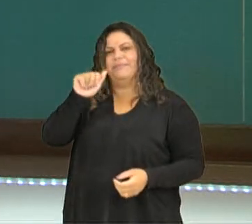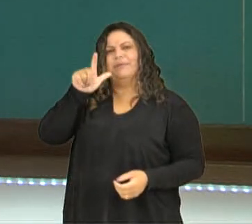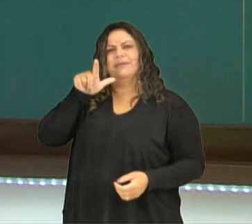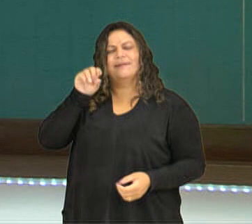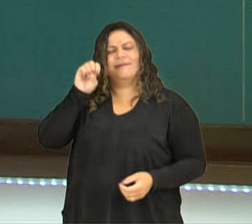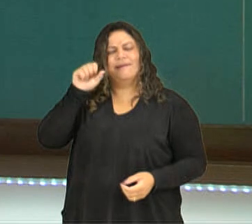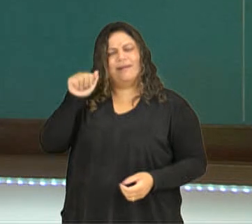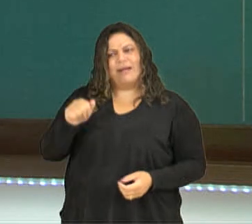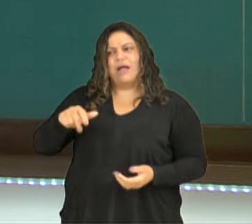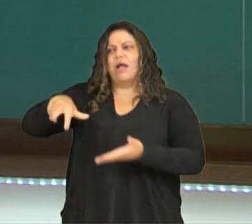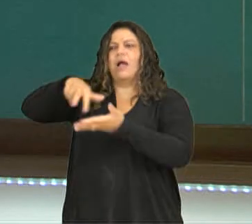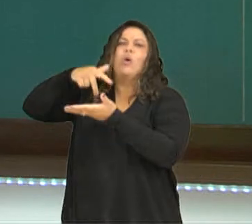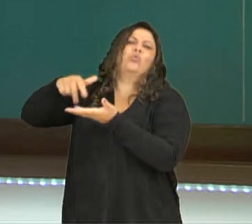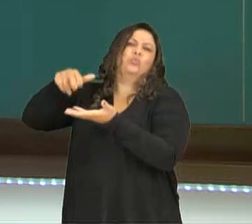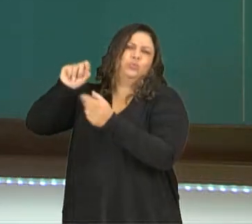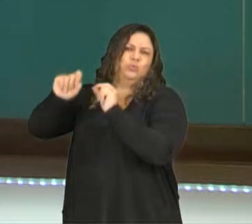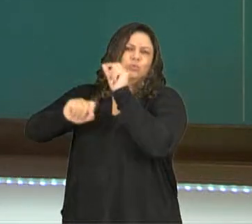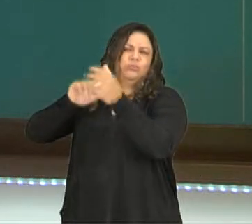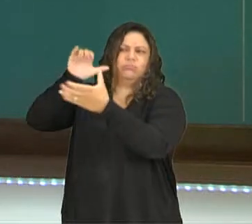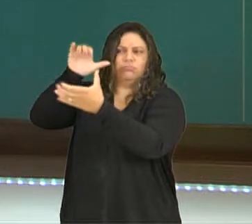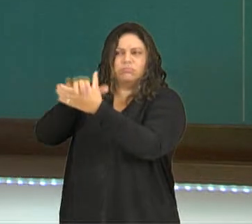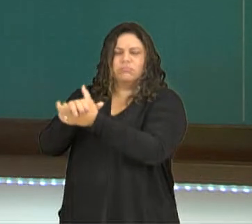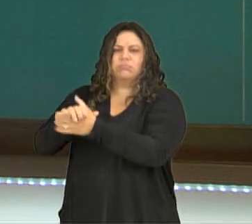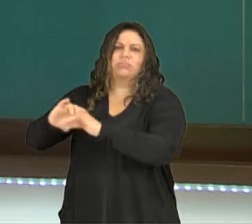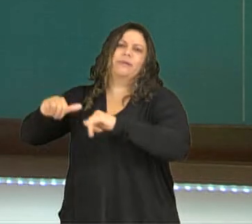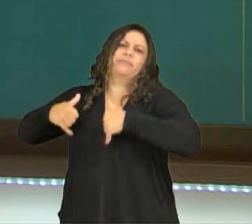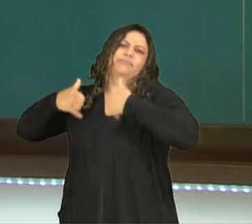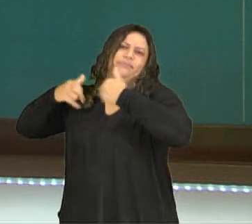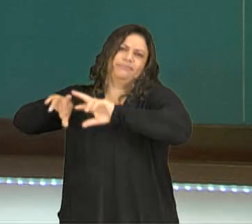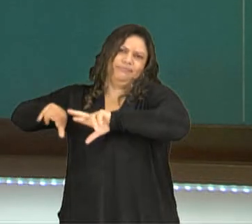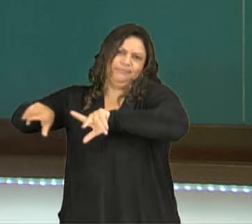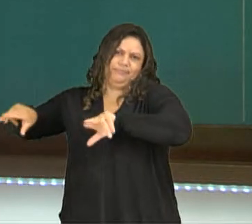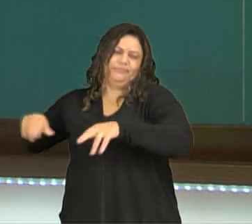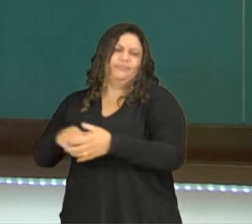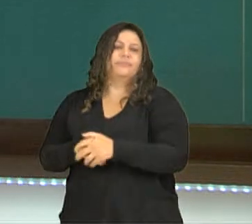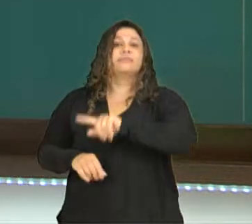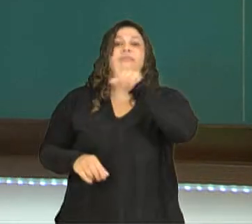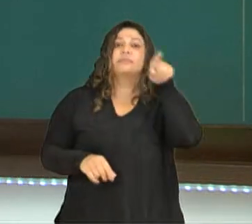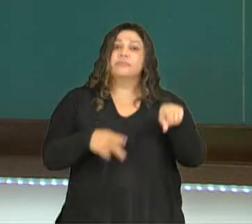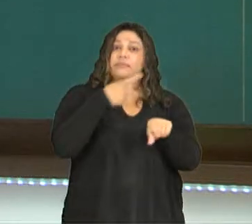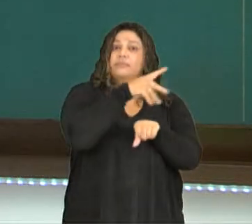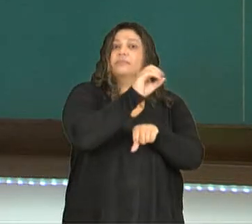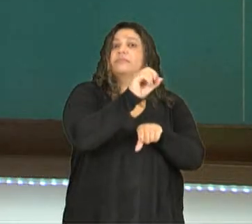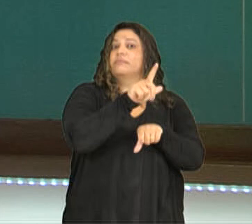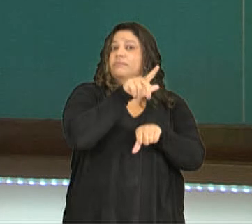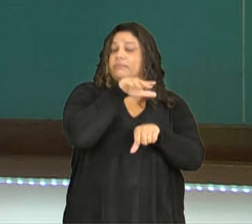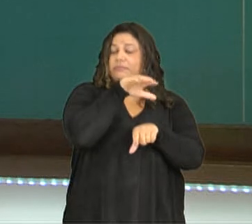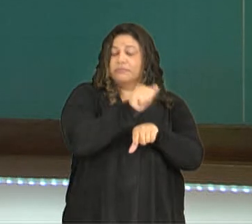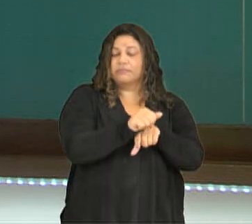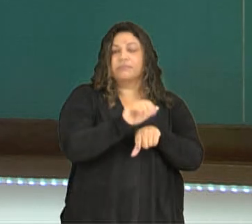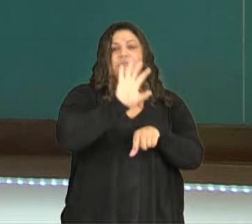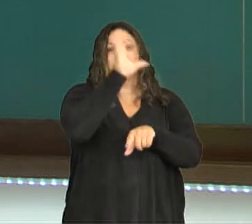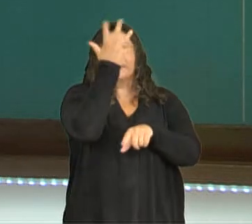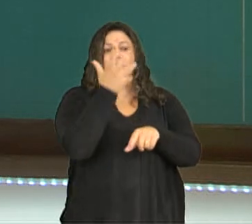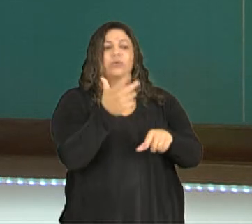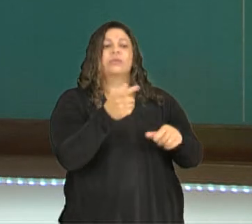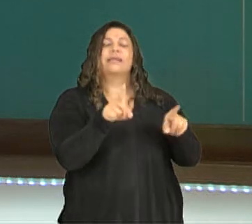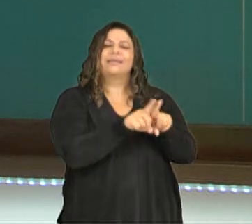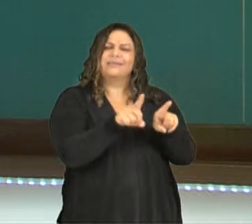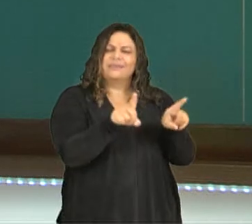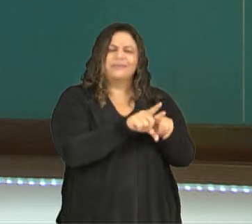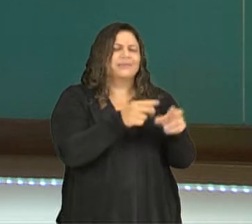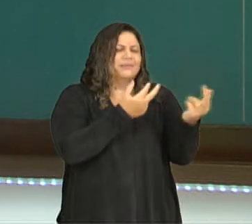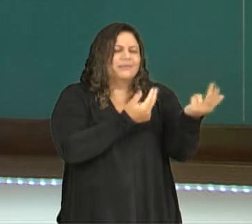em formaturas, em bailes? Isso acontece com a polca nessas comunidades. Para eles é a nossa